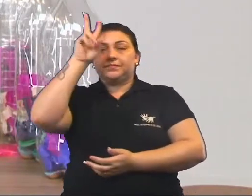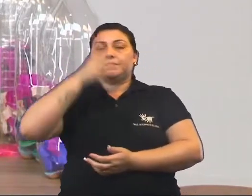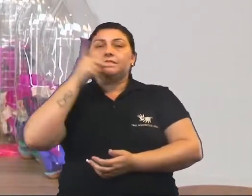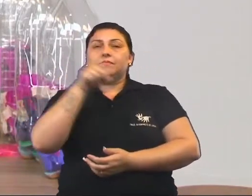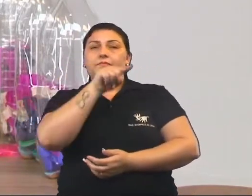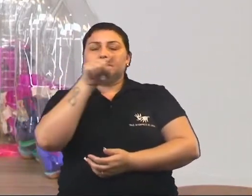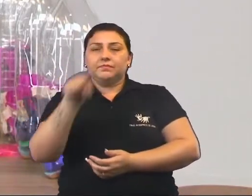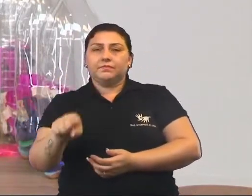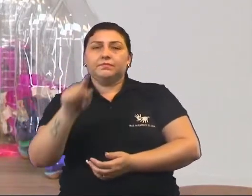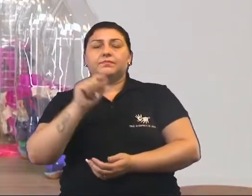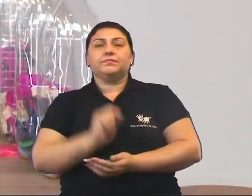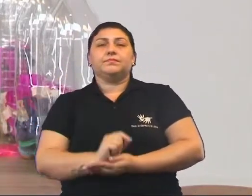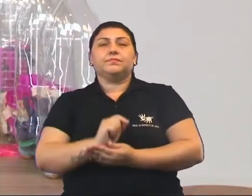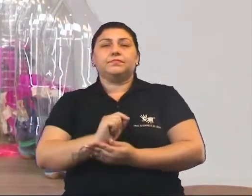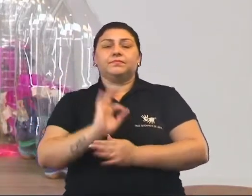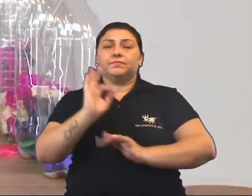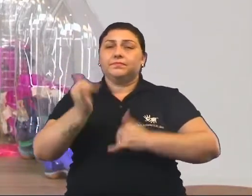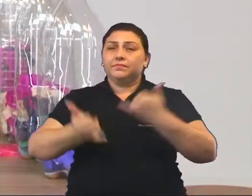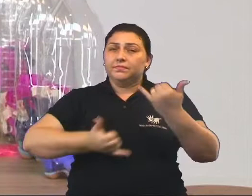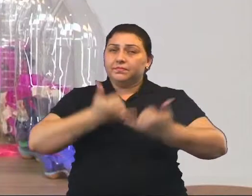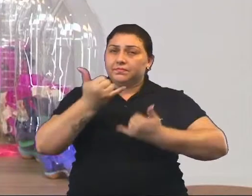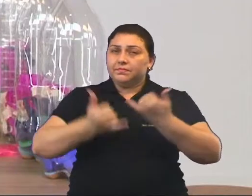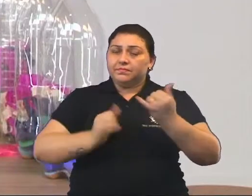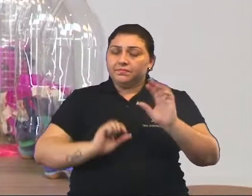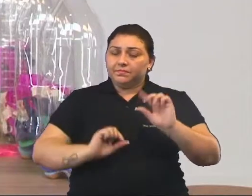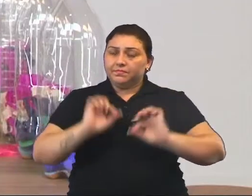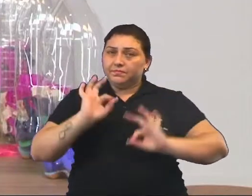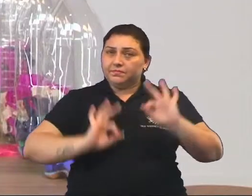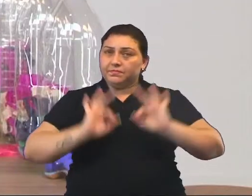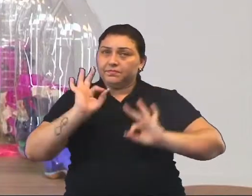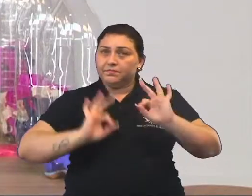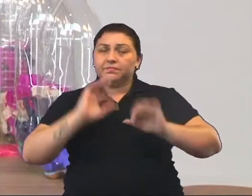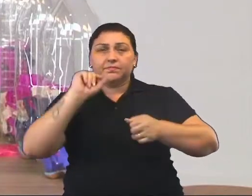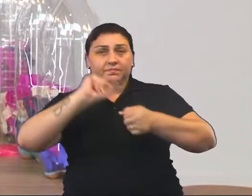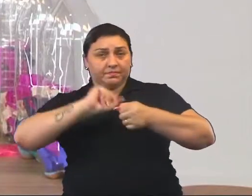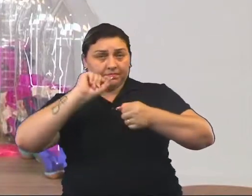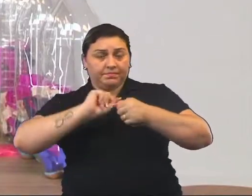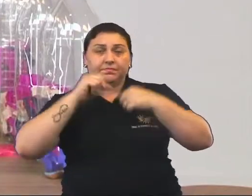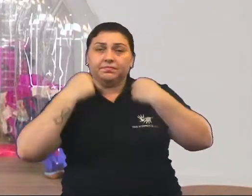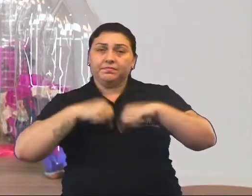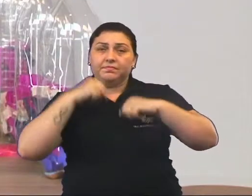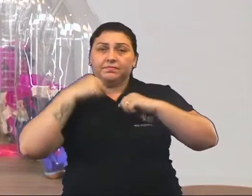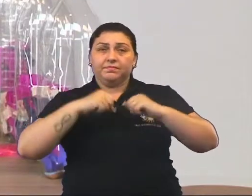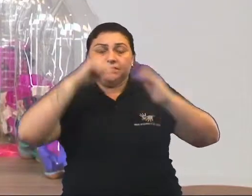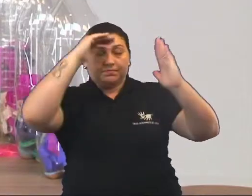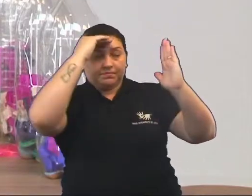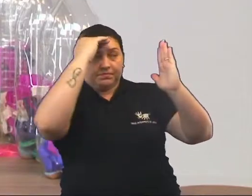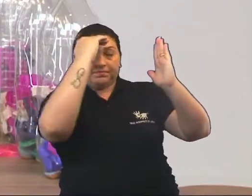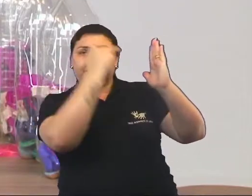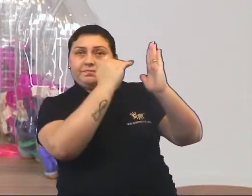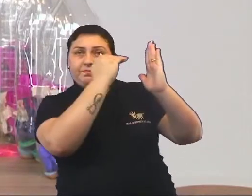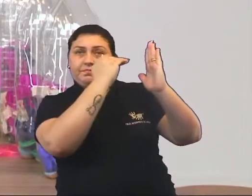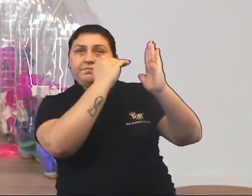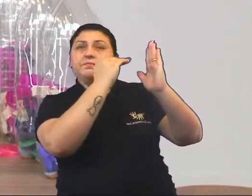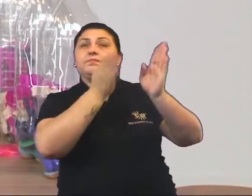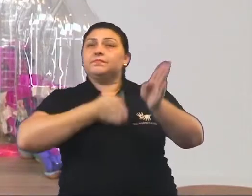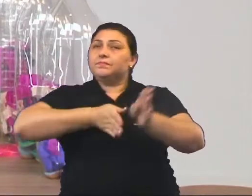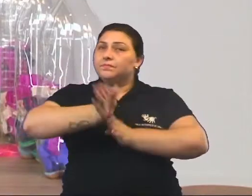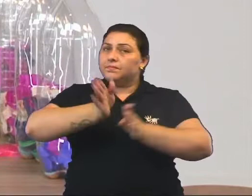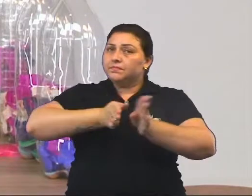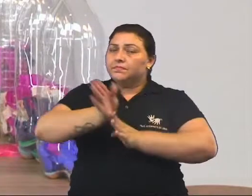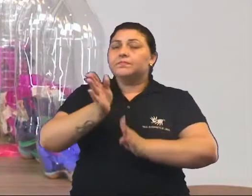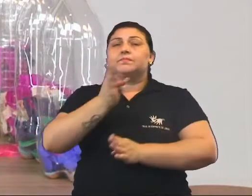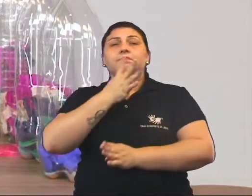para vocês que quando vamos montar alguma coisa, quando vamos construir, é necessário seguir as orientações. Então,